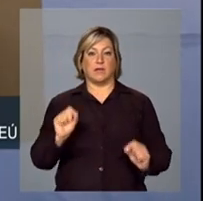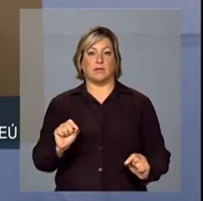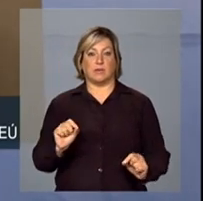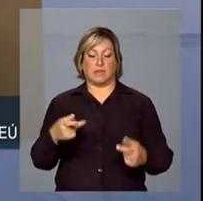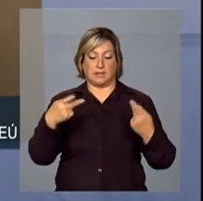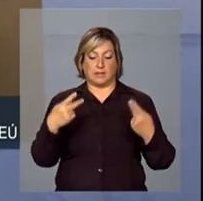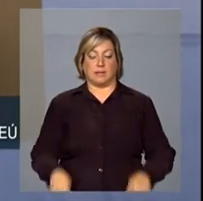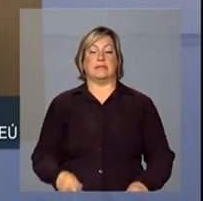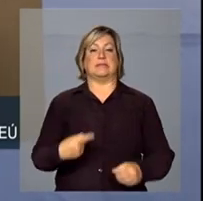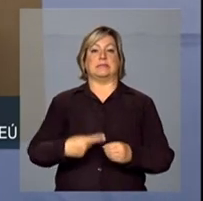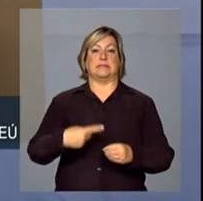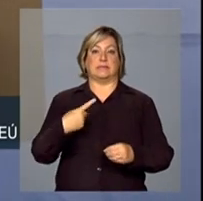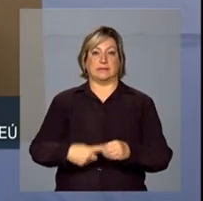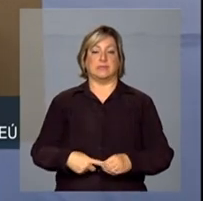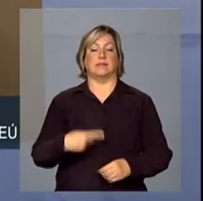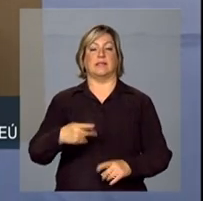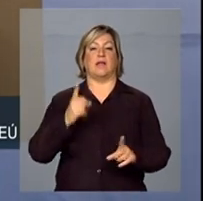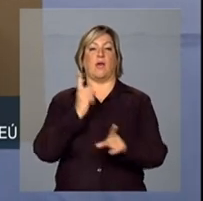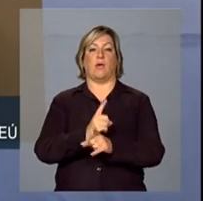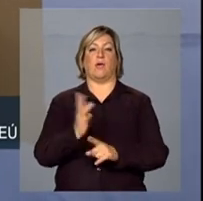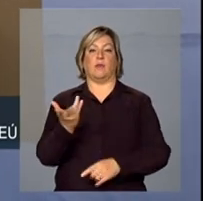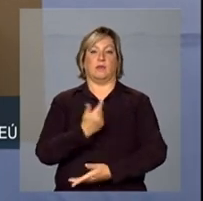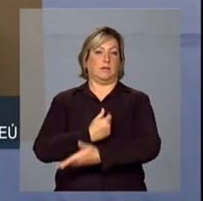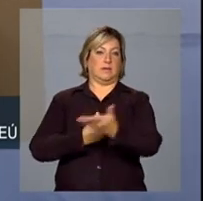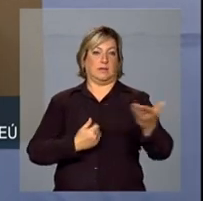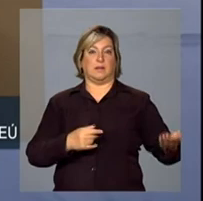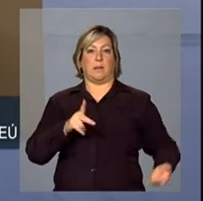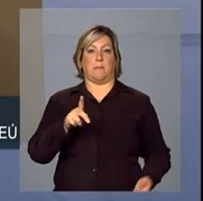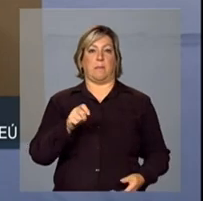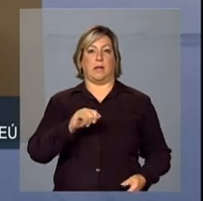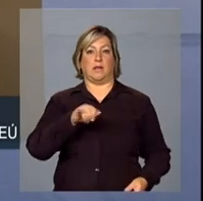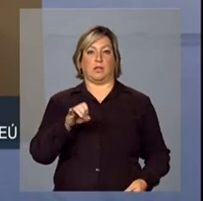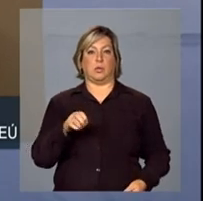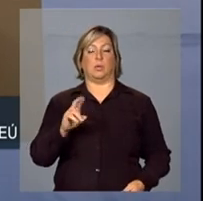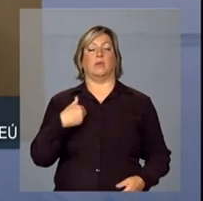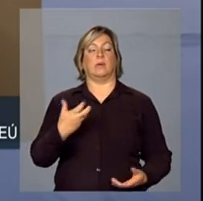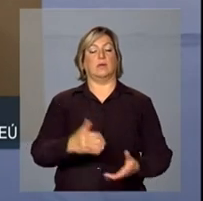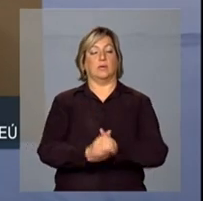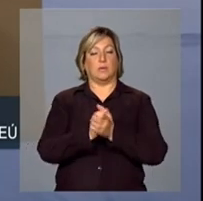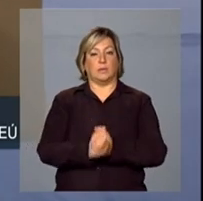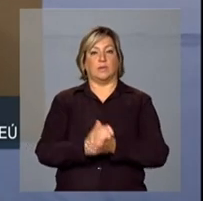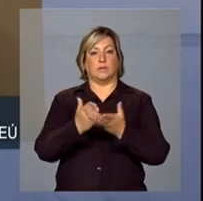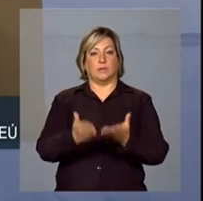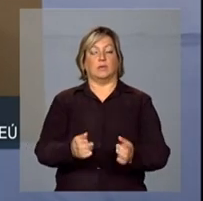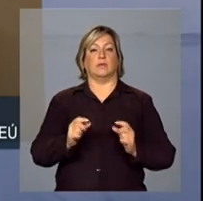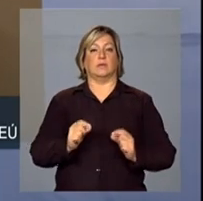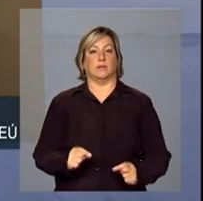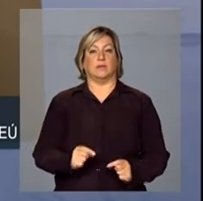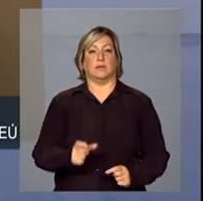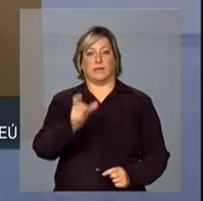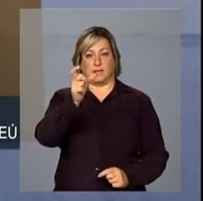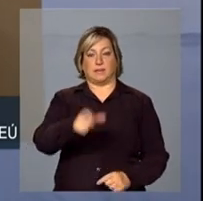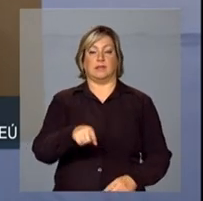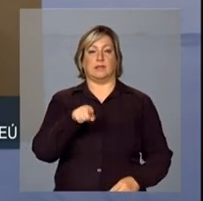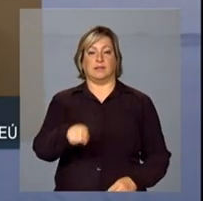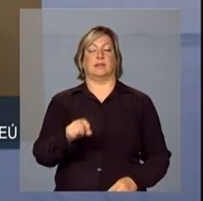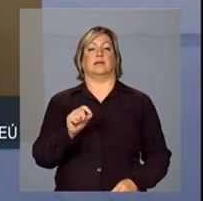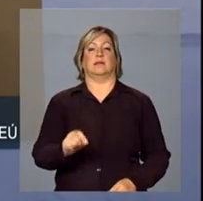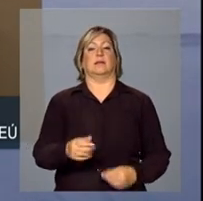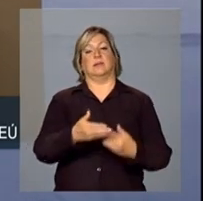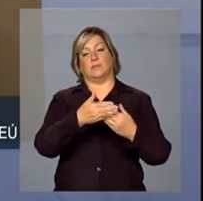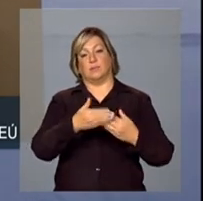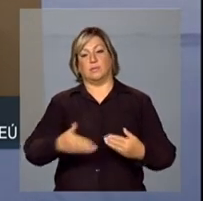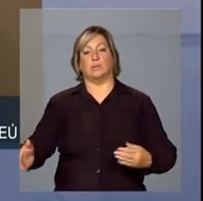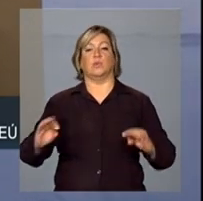anfitrião hoje desse grande encontro aqui no Pajeú, queria cumprimentar a ele e, cumprimentando